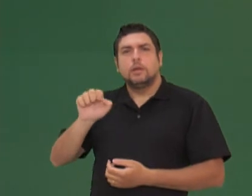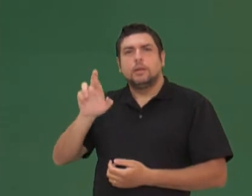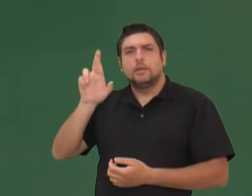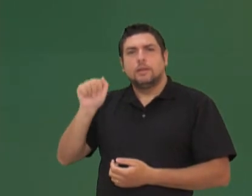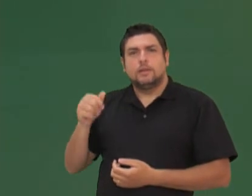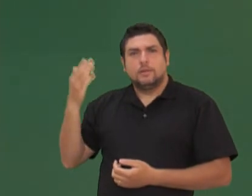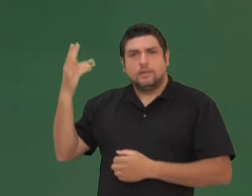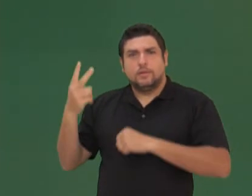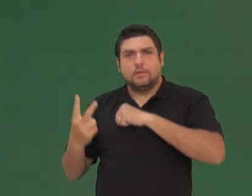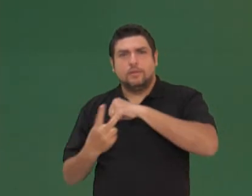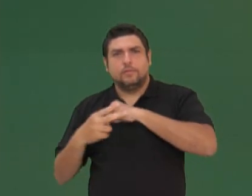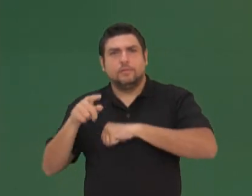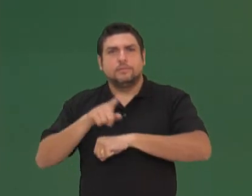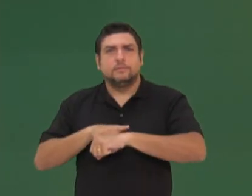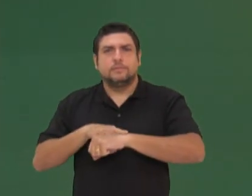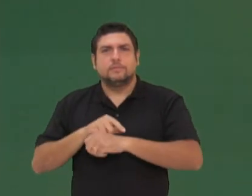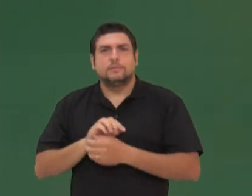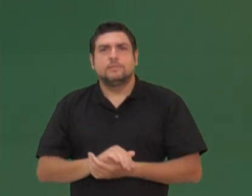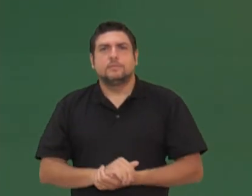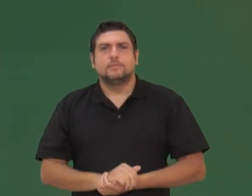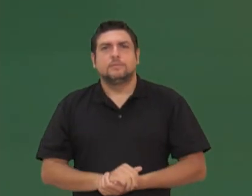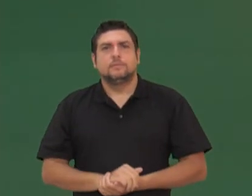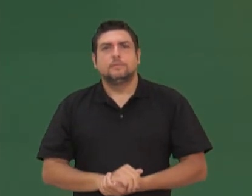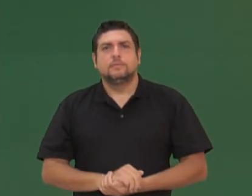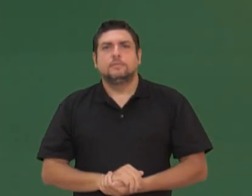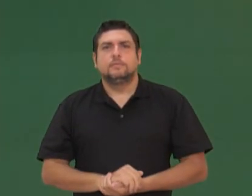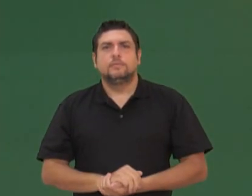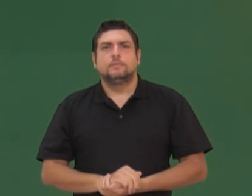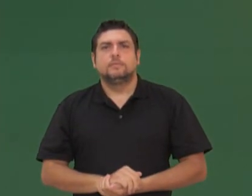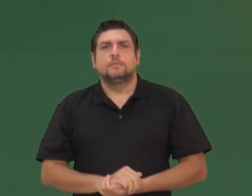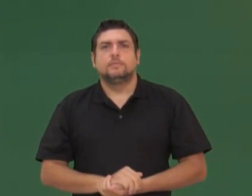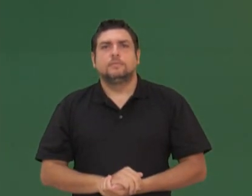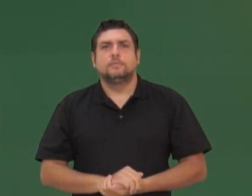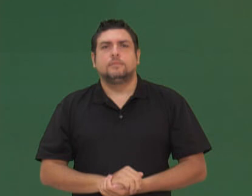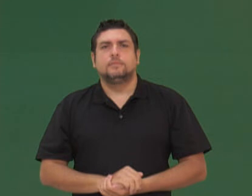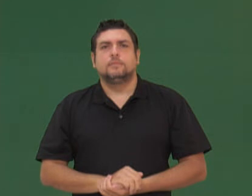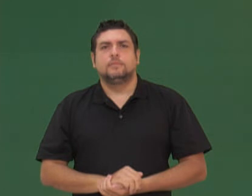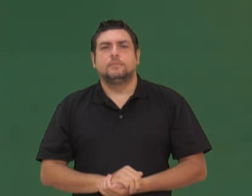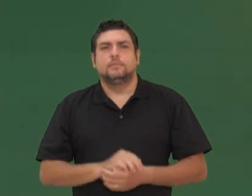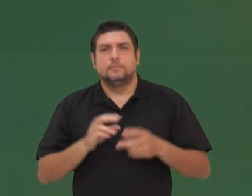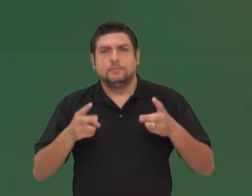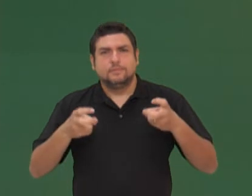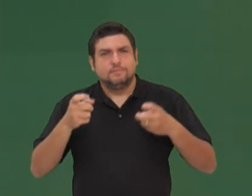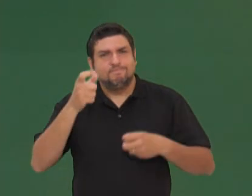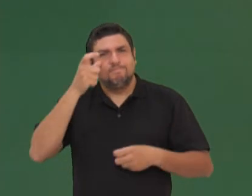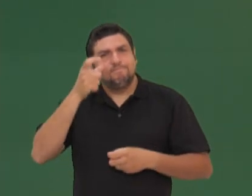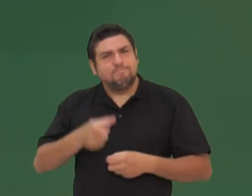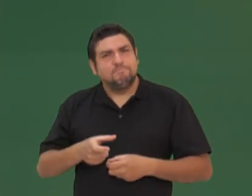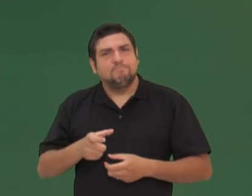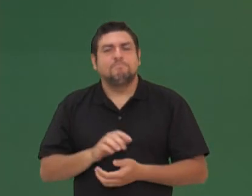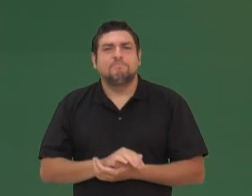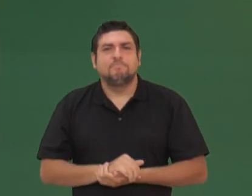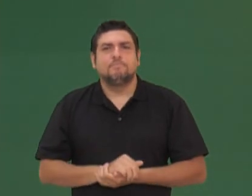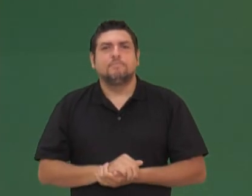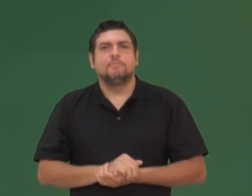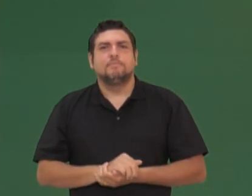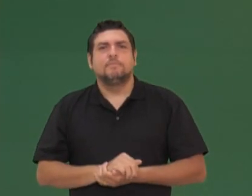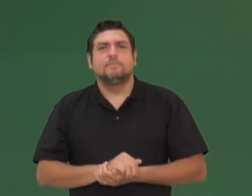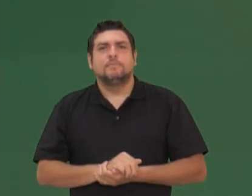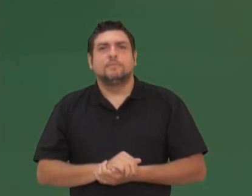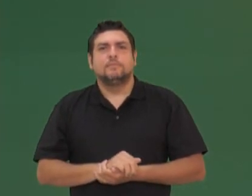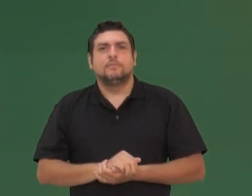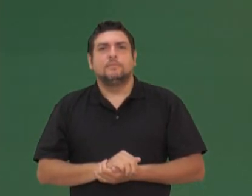nos lleve a superar isto, ok? Estão vendo que interessante isso? E vamos